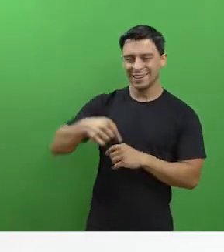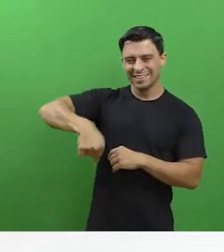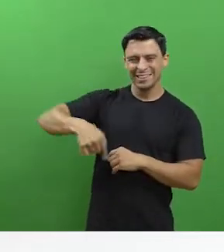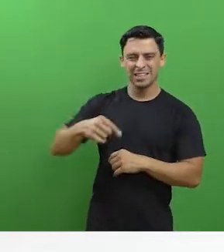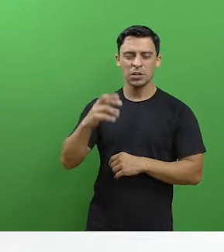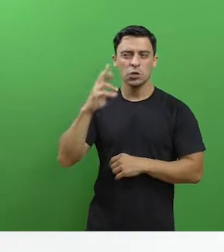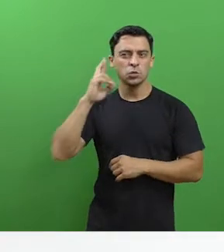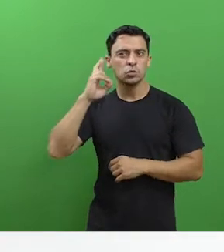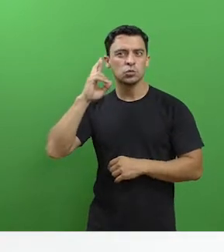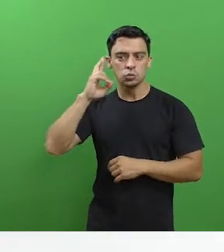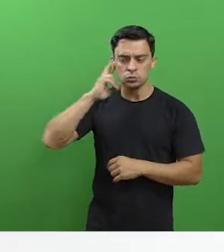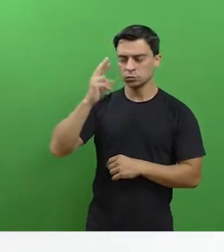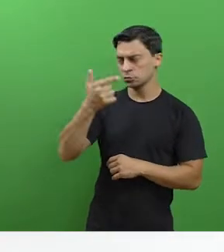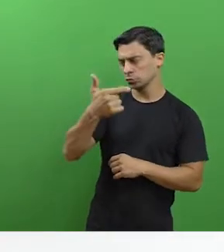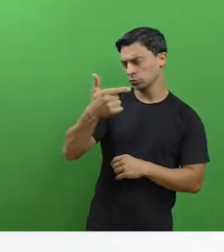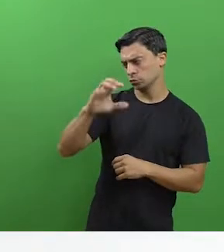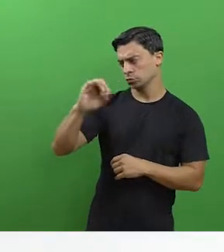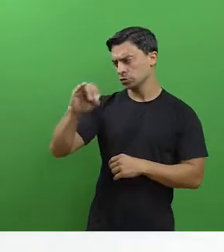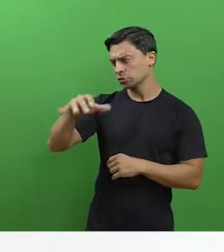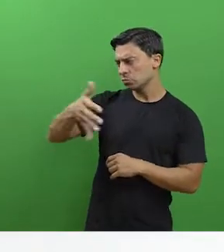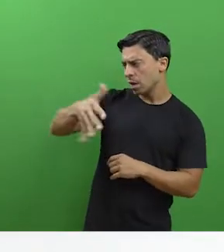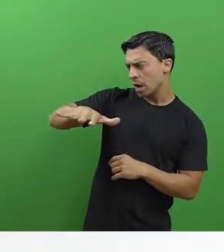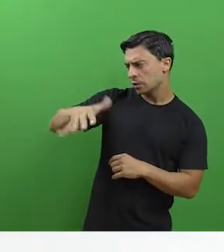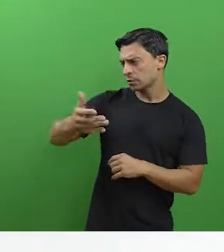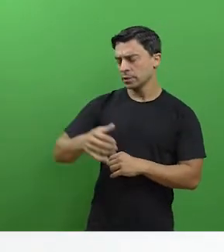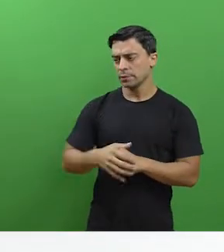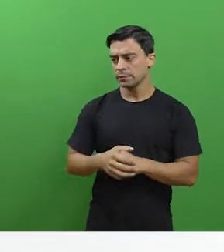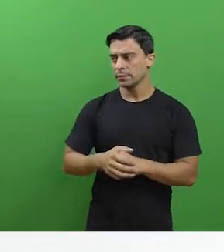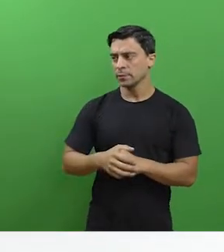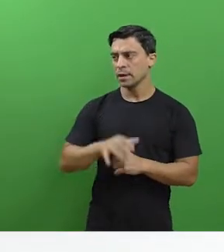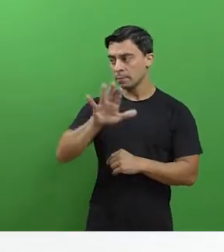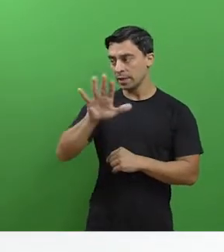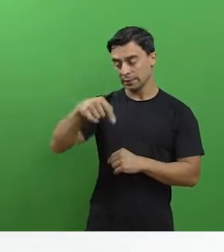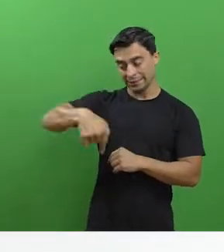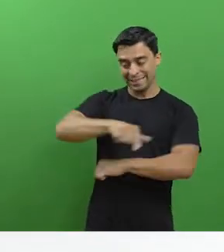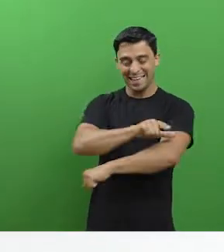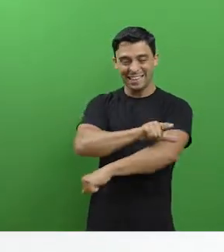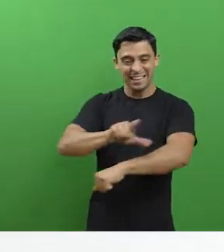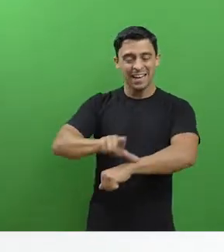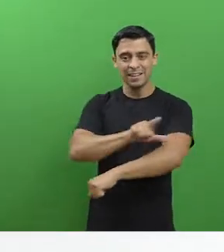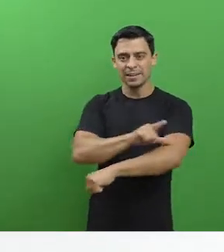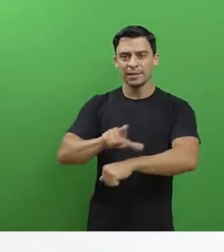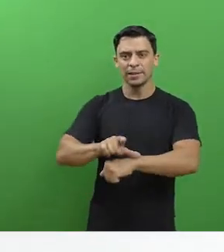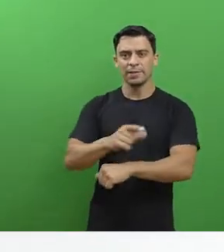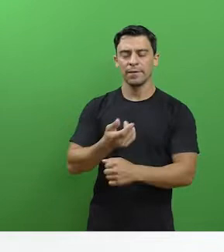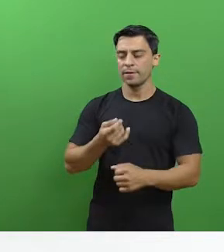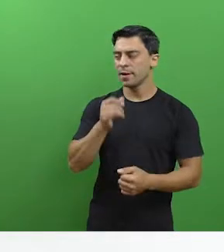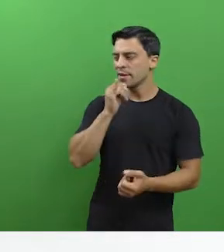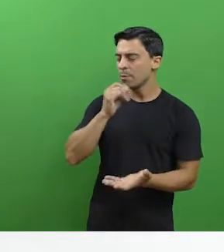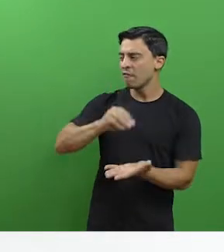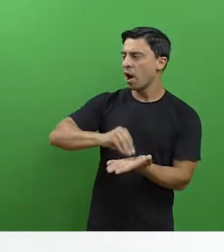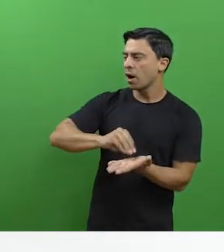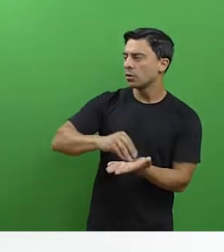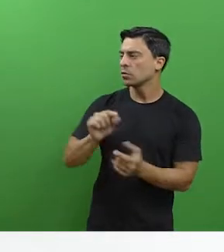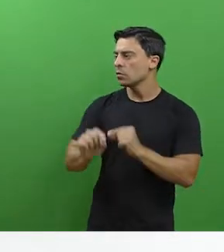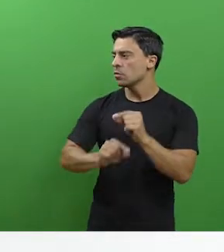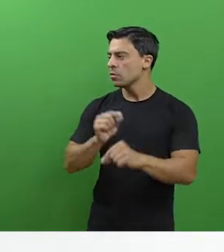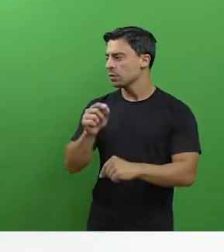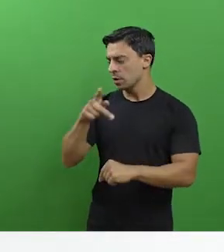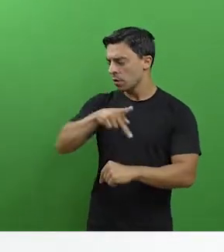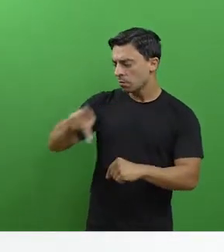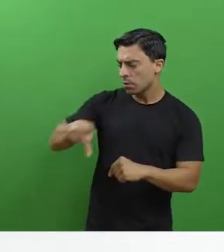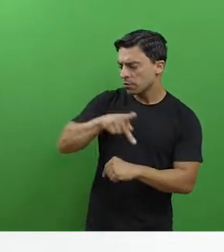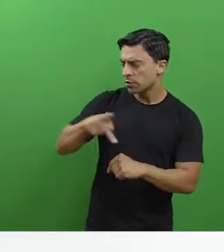200 surdos aqui em Lages, né? Mas ainda assim que Lages também falta muito as pessoas, os professores,